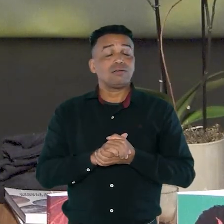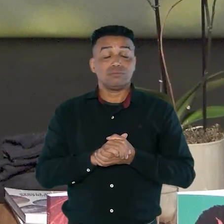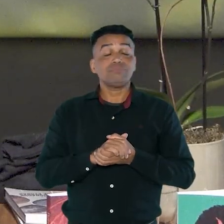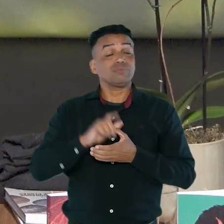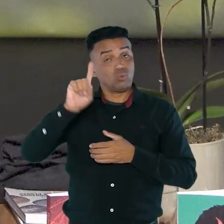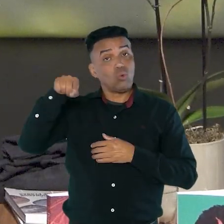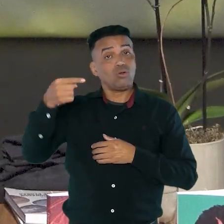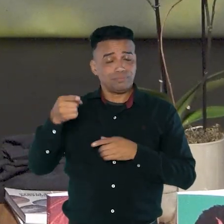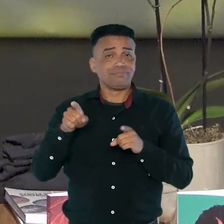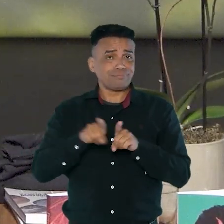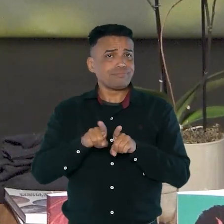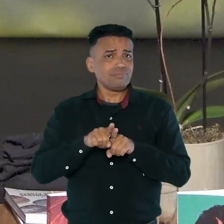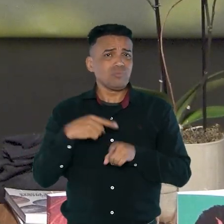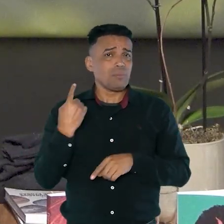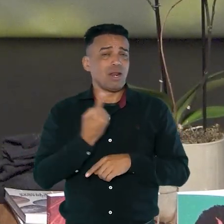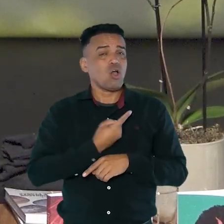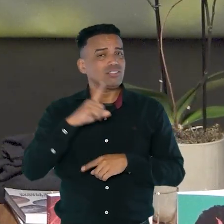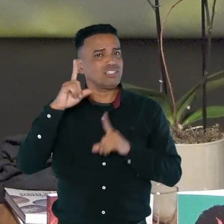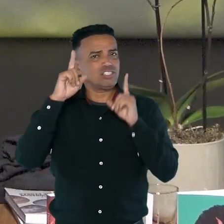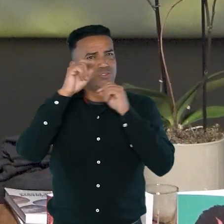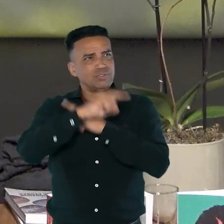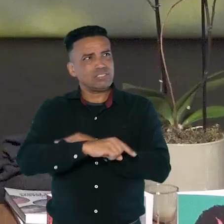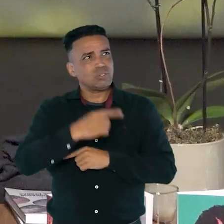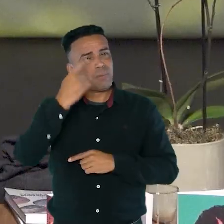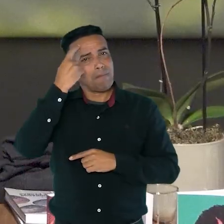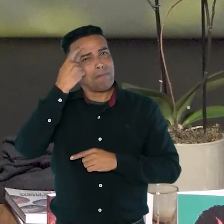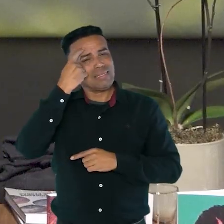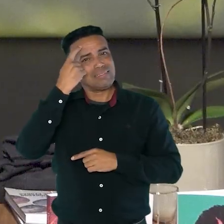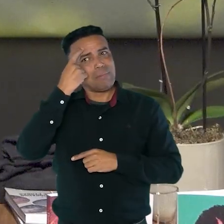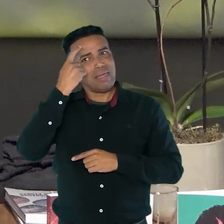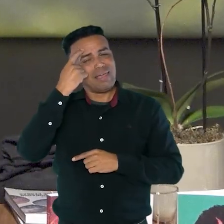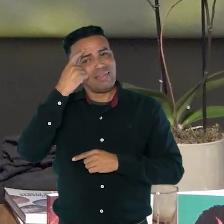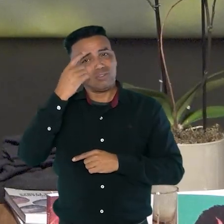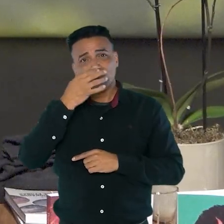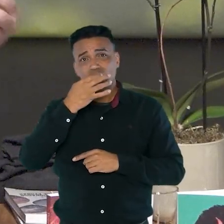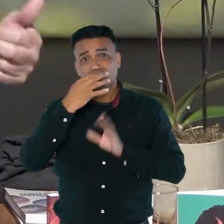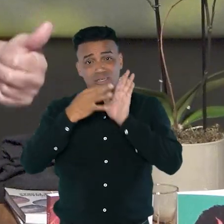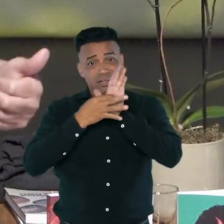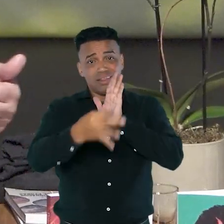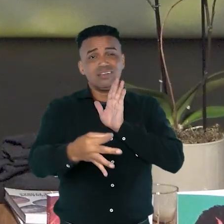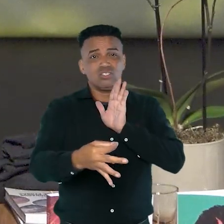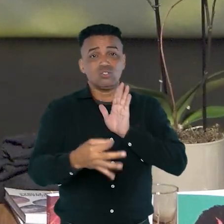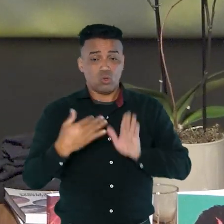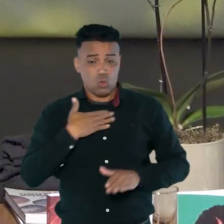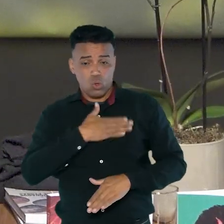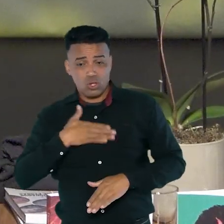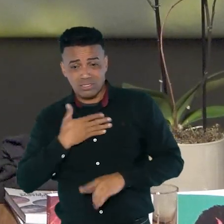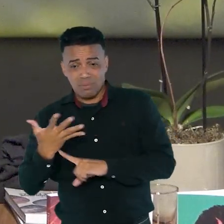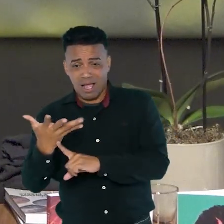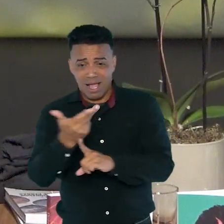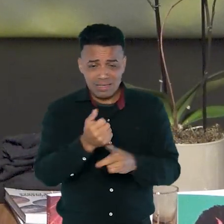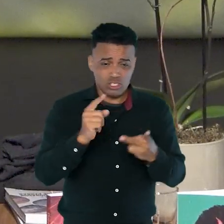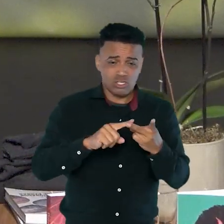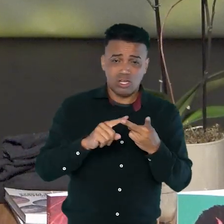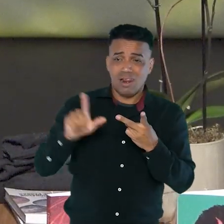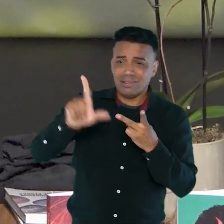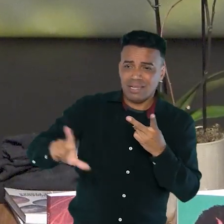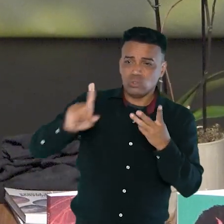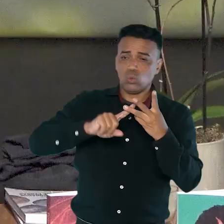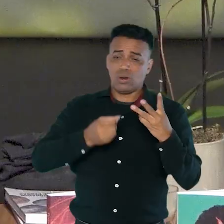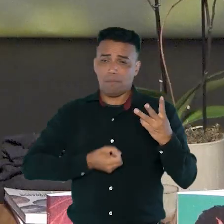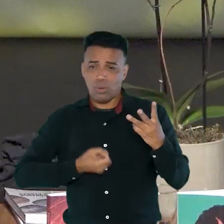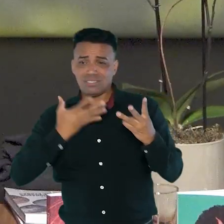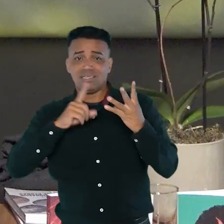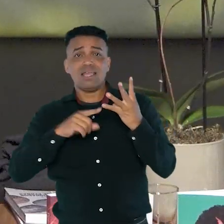também, é difícil para nós que temos um pensamento crítico, que gostamos de arte, que gostamos de literatura, que gostamos